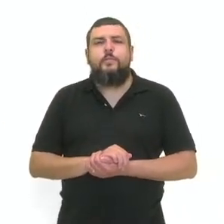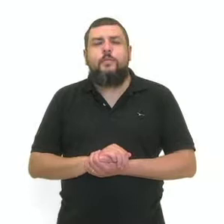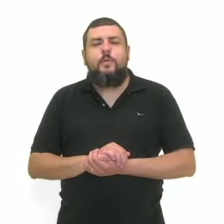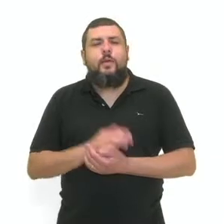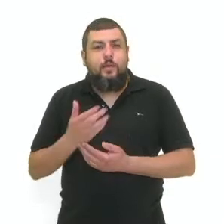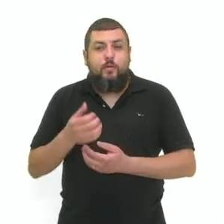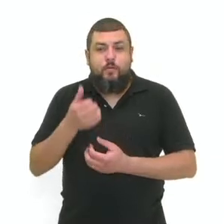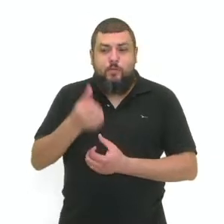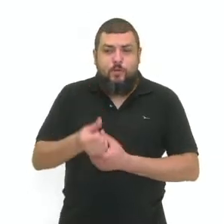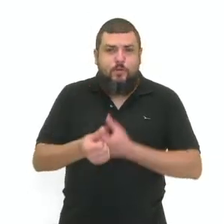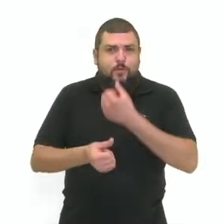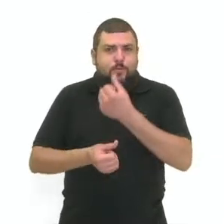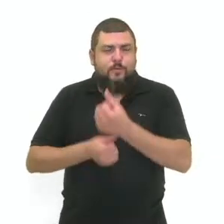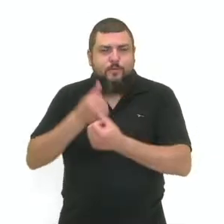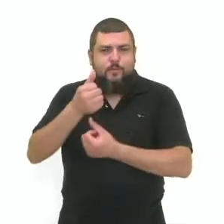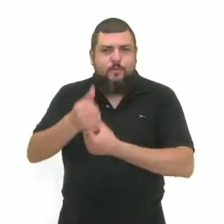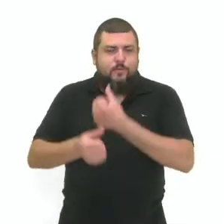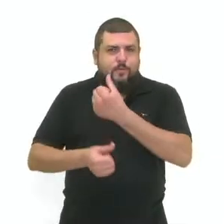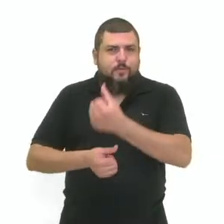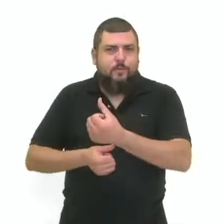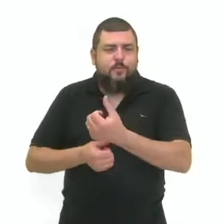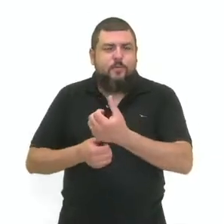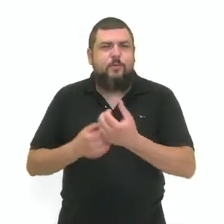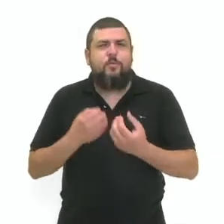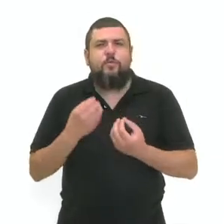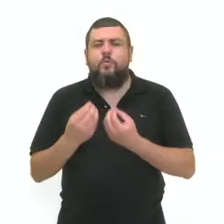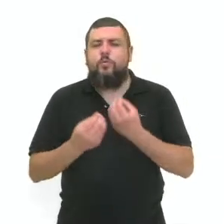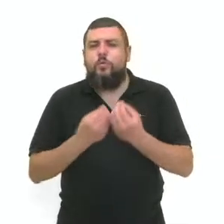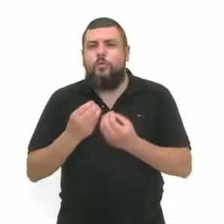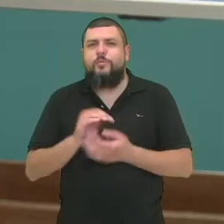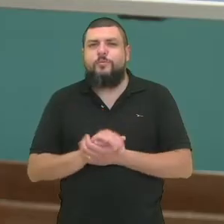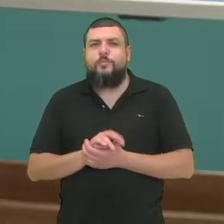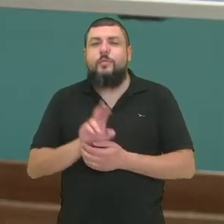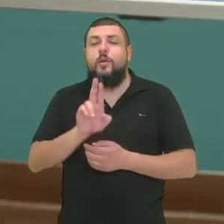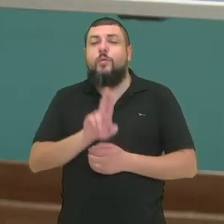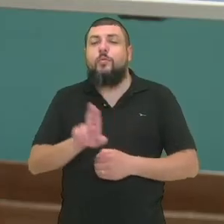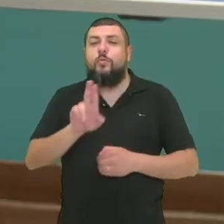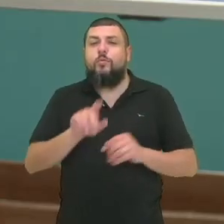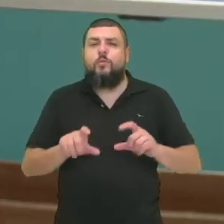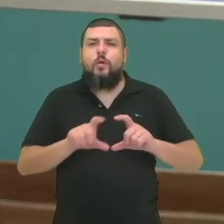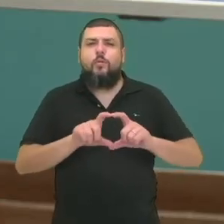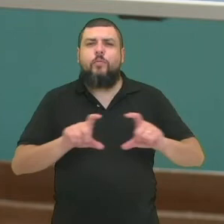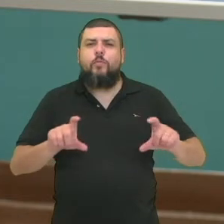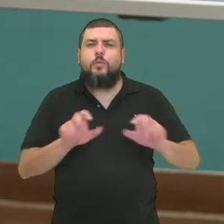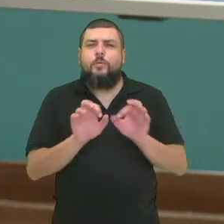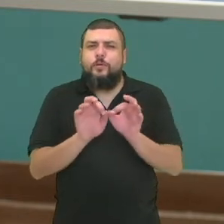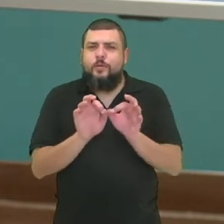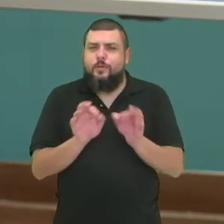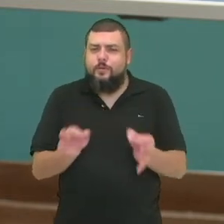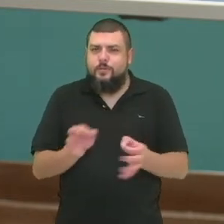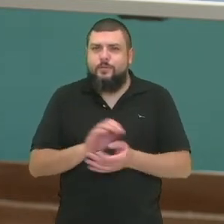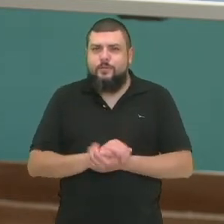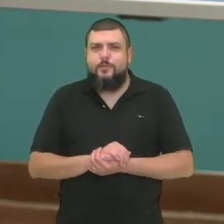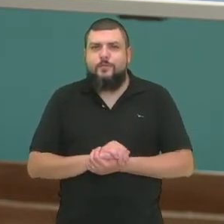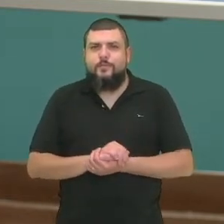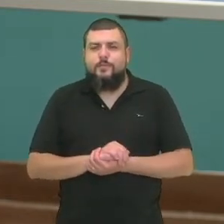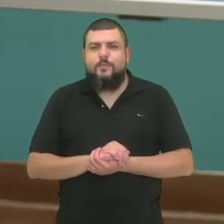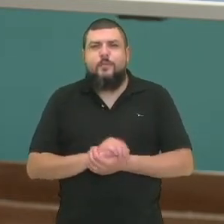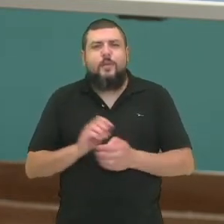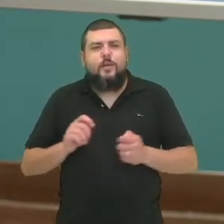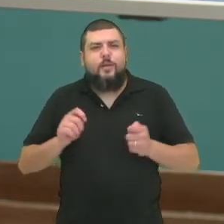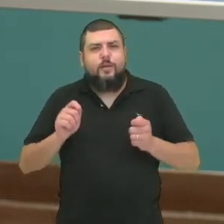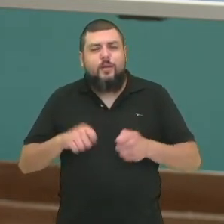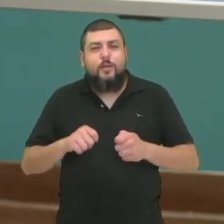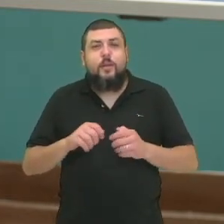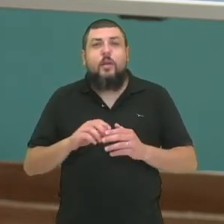6 nós temos aqui no Sul bom então aquela fórmula simples de combinação simples aonde eu